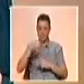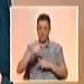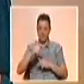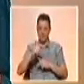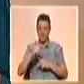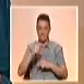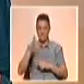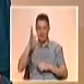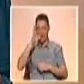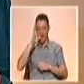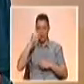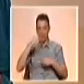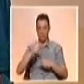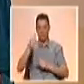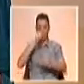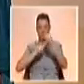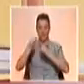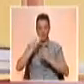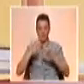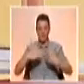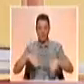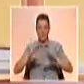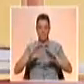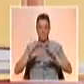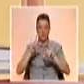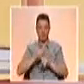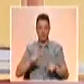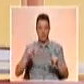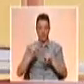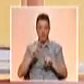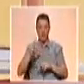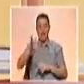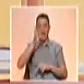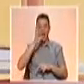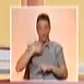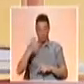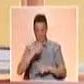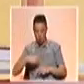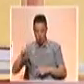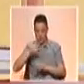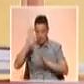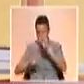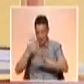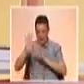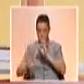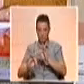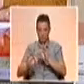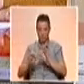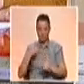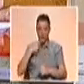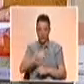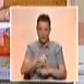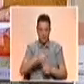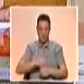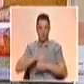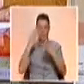quanto a água que usamos para beber, mas não está muito longe. Portanto, a água que nós tratamos para deitar fora, ao rio, que